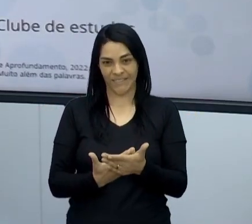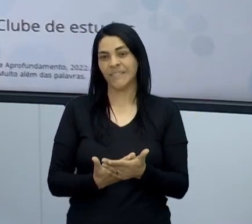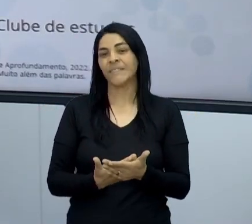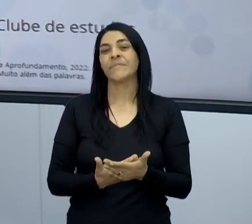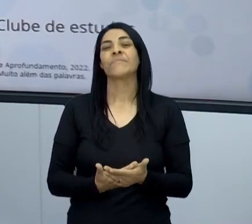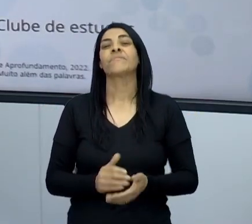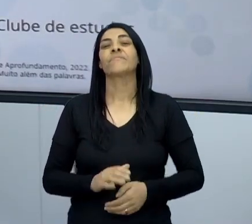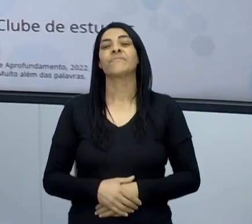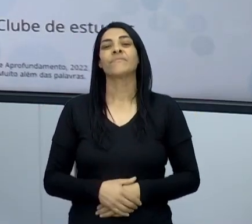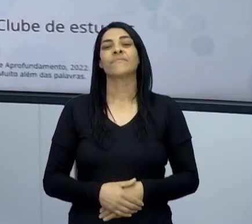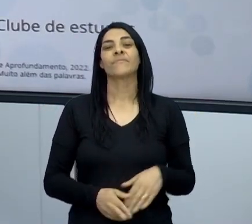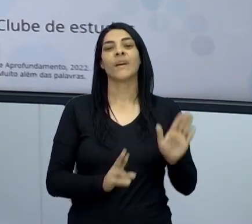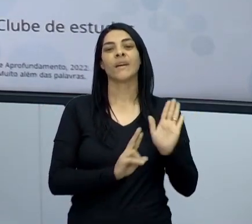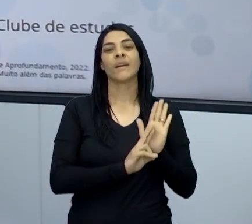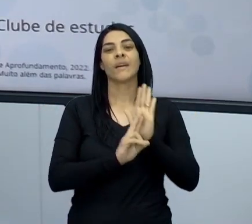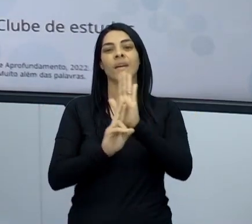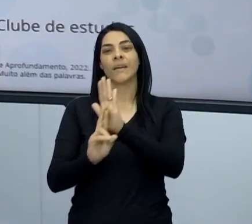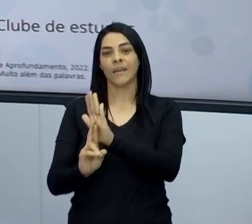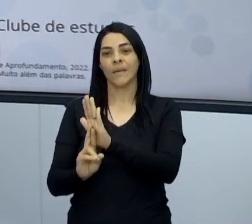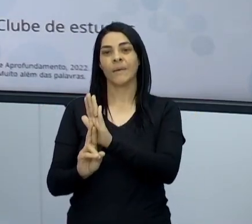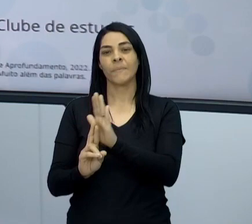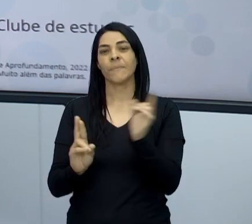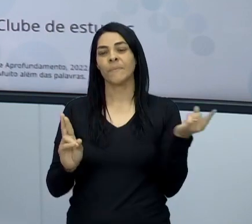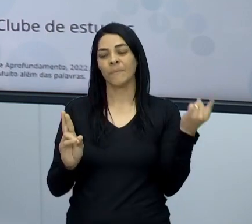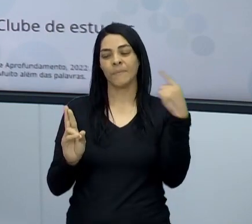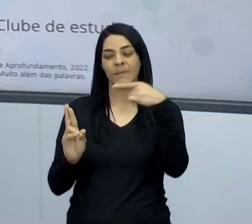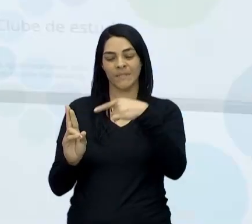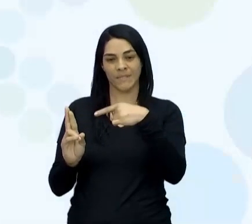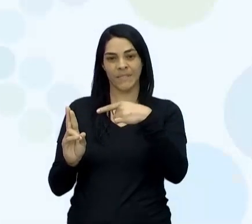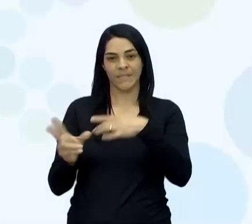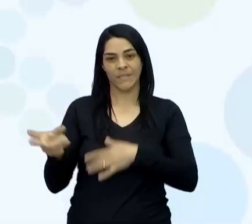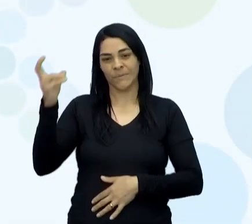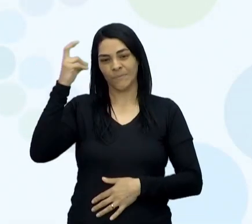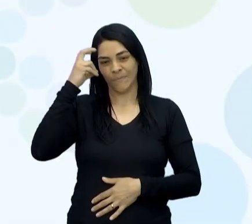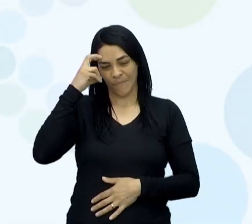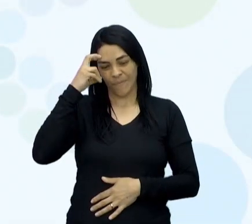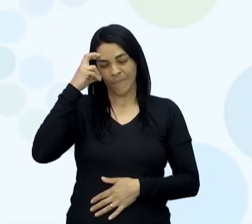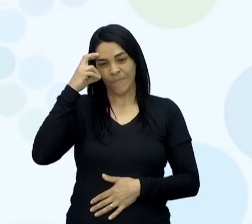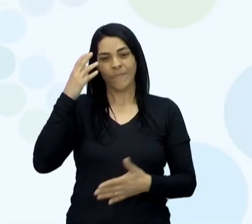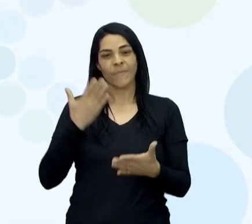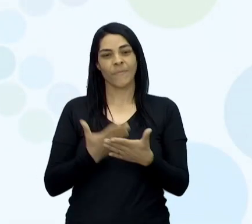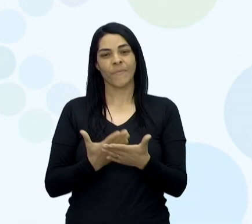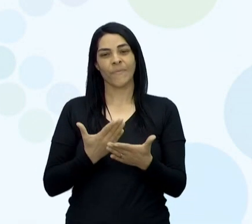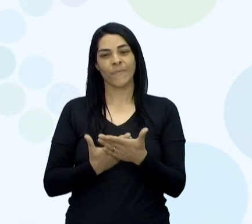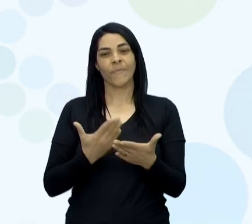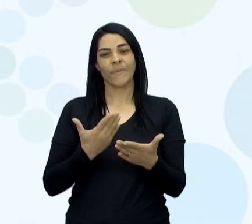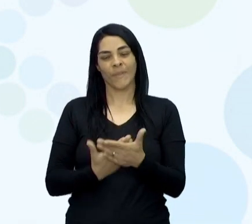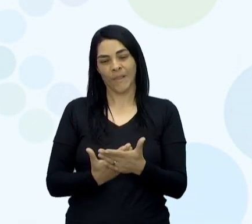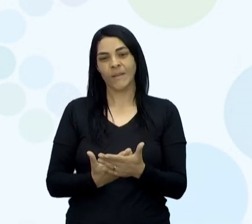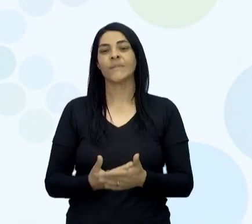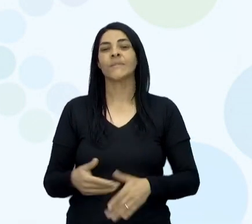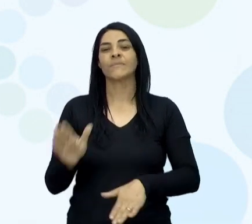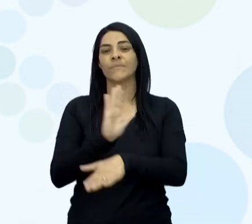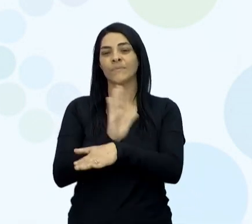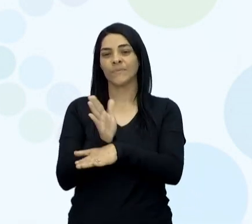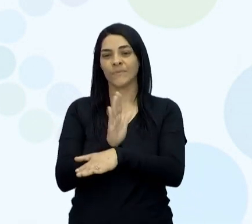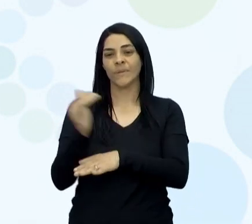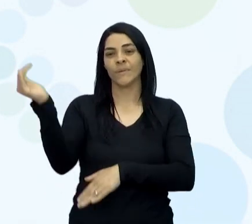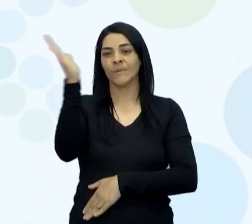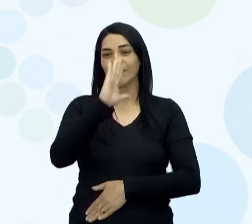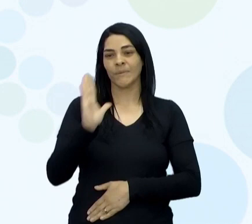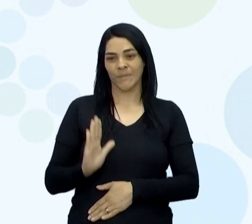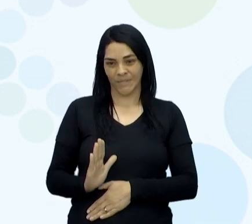das Representações Culturais. E esta é a aula Cinema no Brasil, parte 2. Sou o professor Mauro